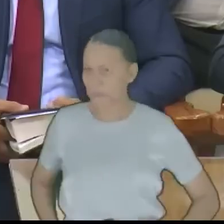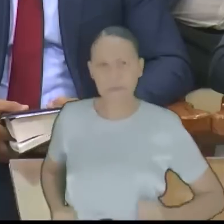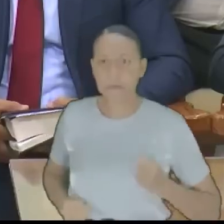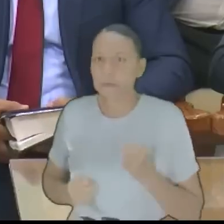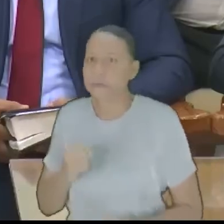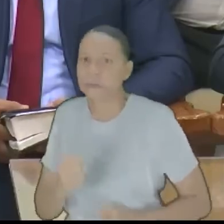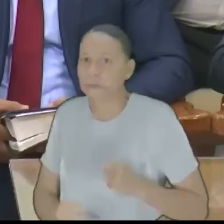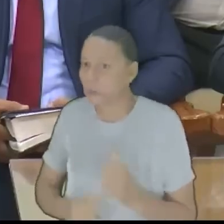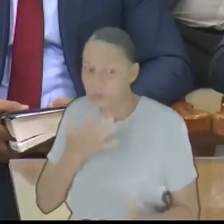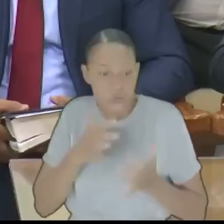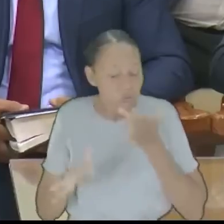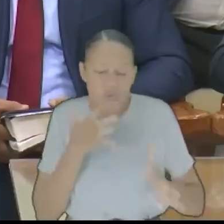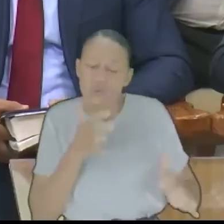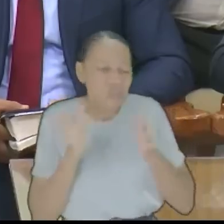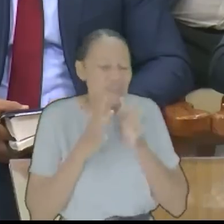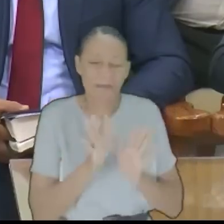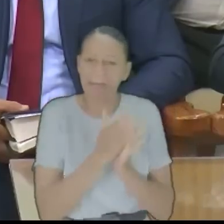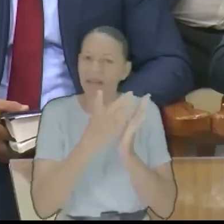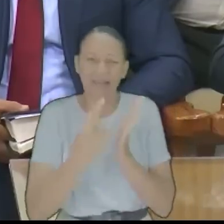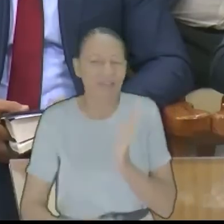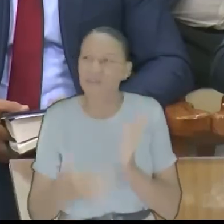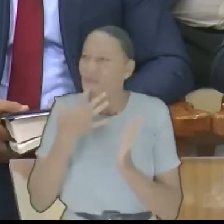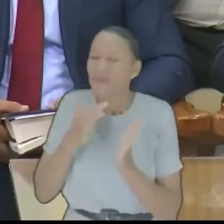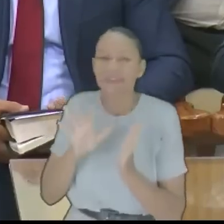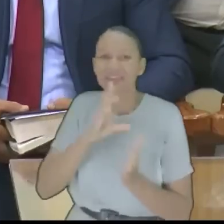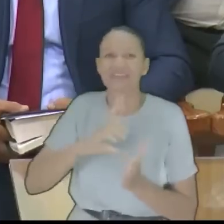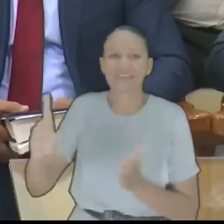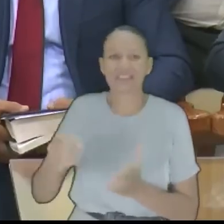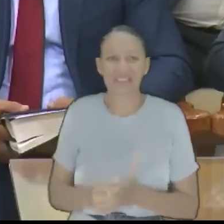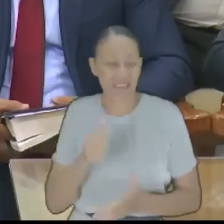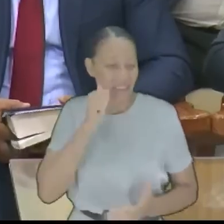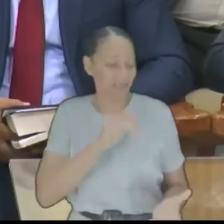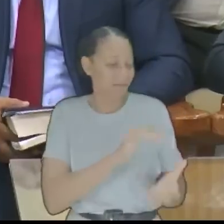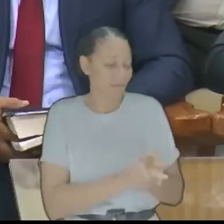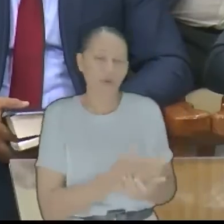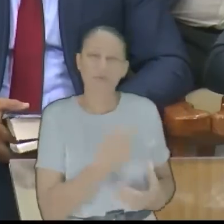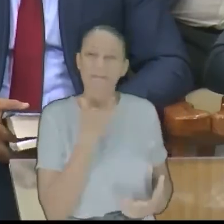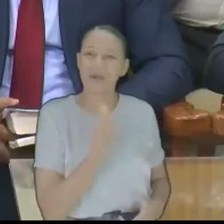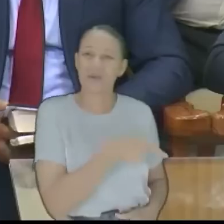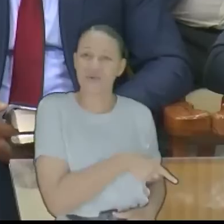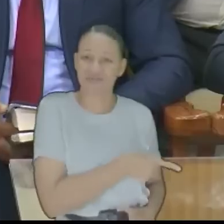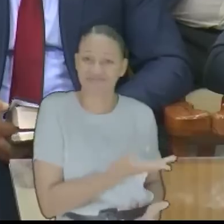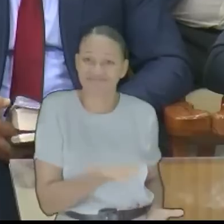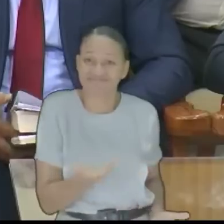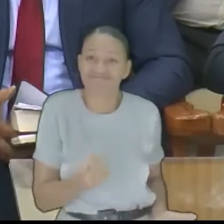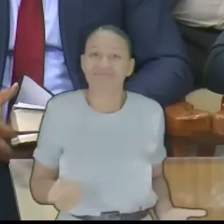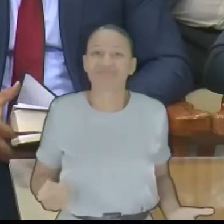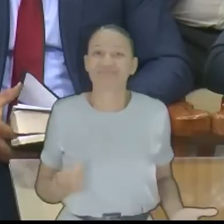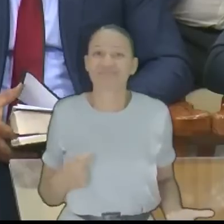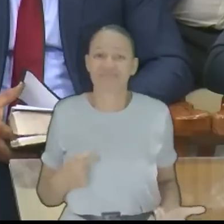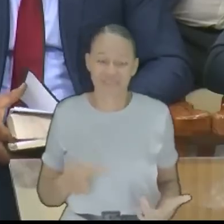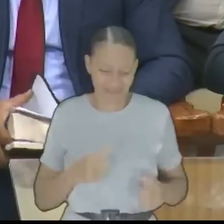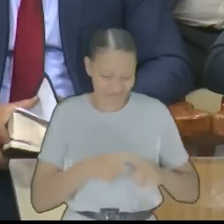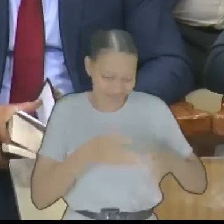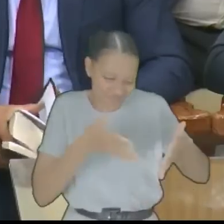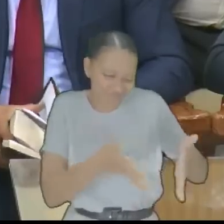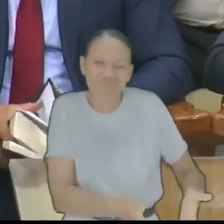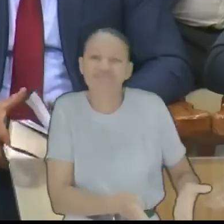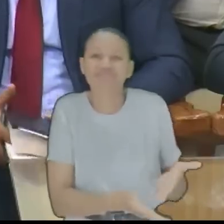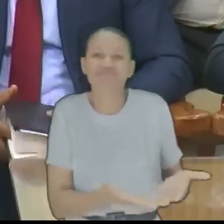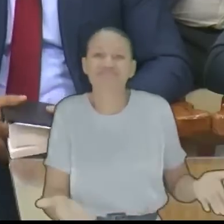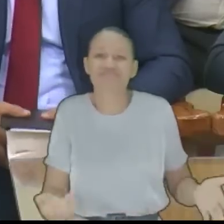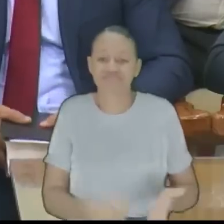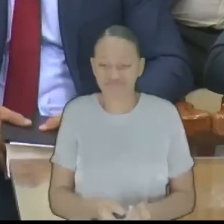não conheciam o evangelho, que não conhecia Deus. E a esposa dele morreu. E ele sepultou a esposa. E